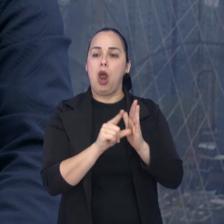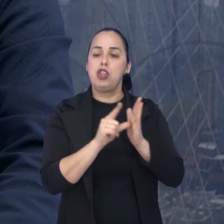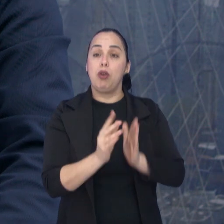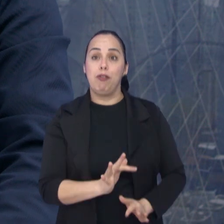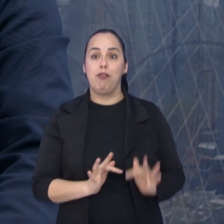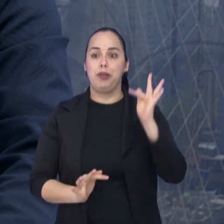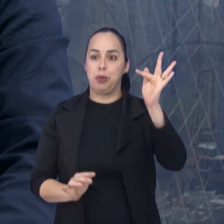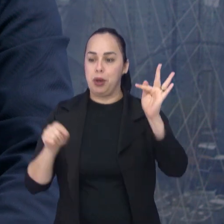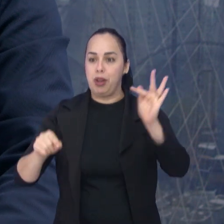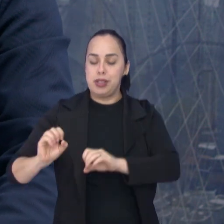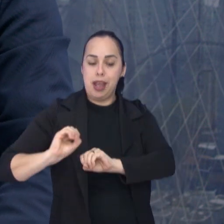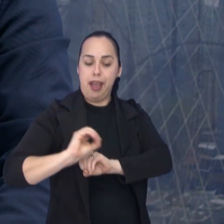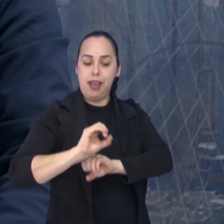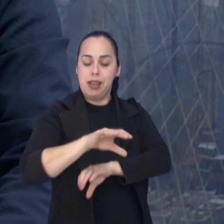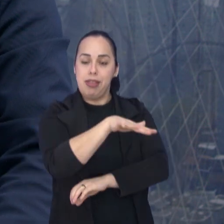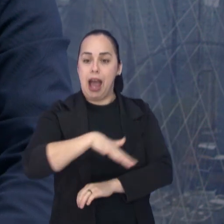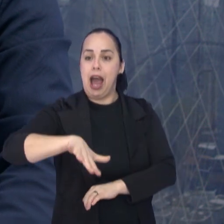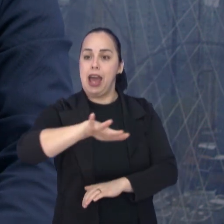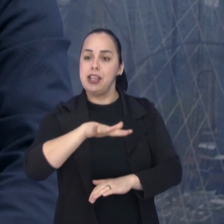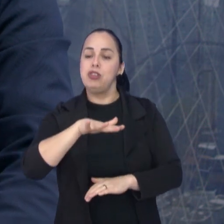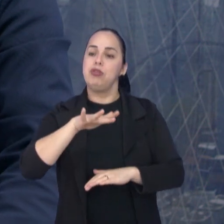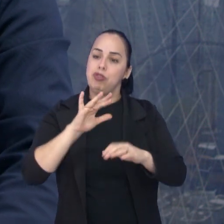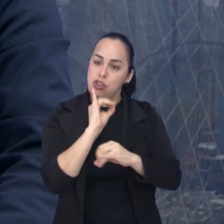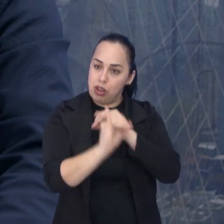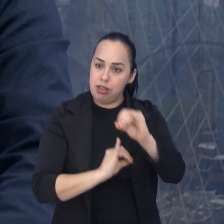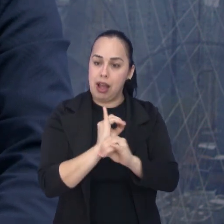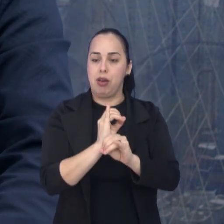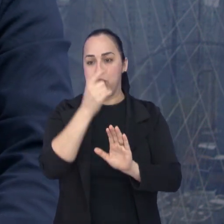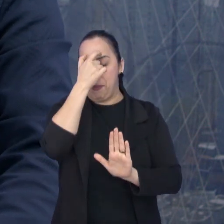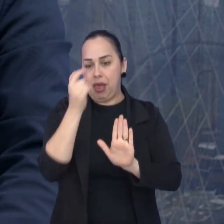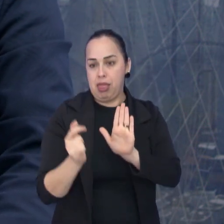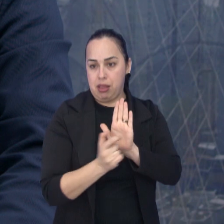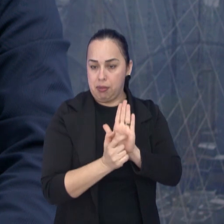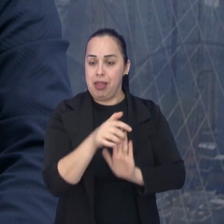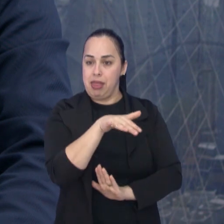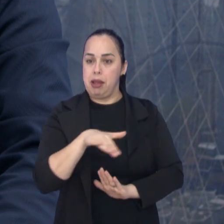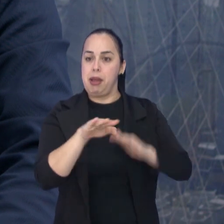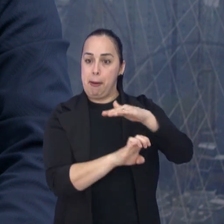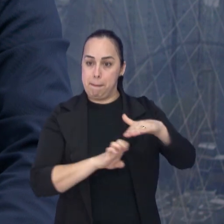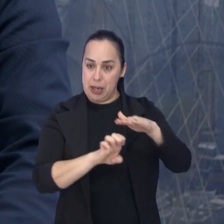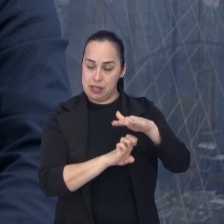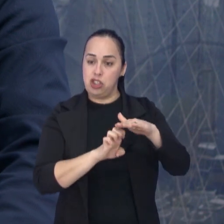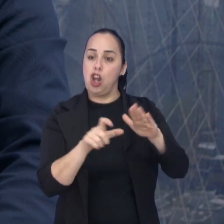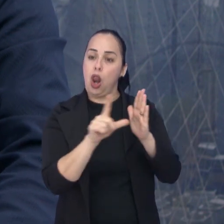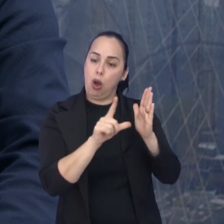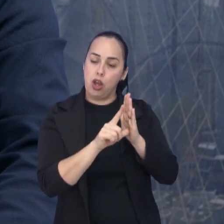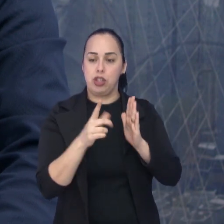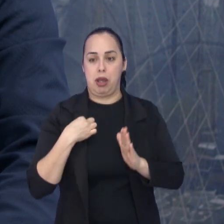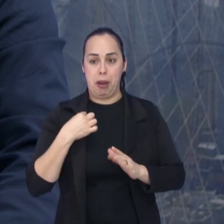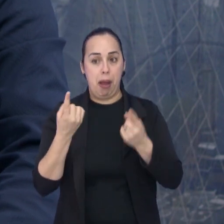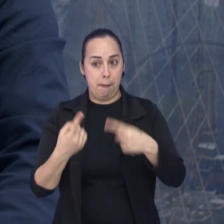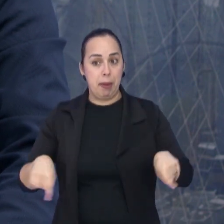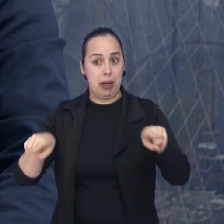conhecimento especificamente no ambiente digital, inteligência artificial para a empresa do comércio varejista tradicional. São uma parceria